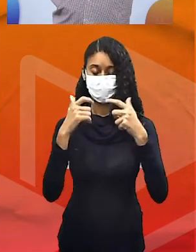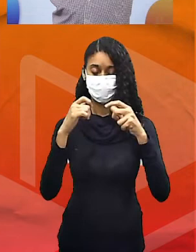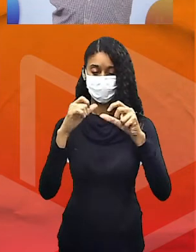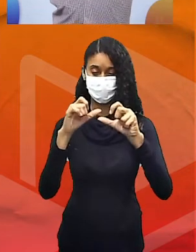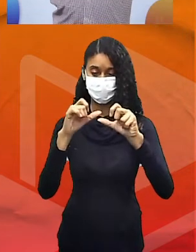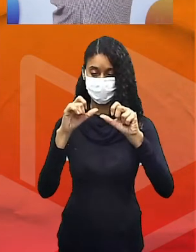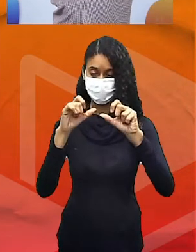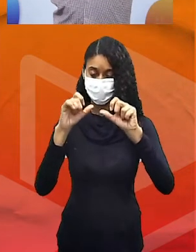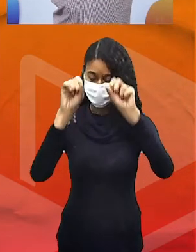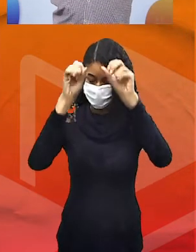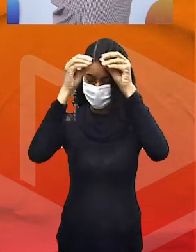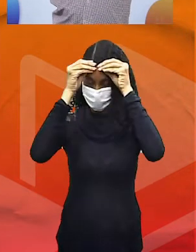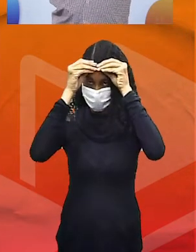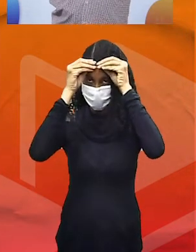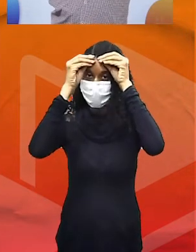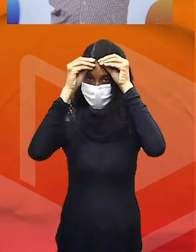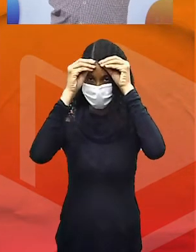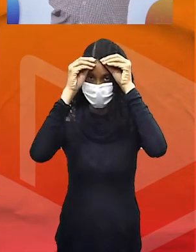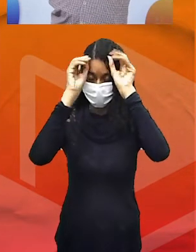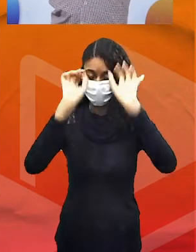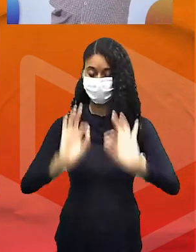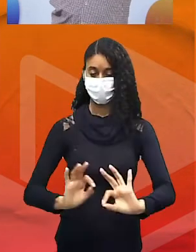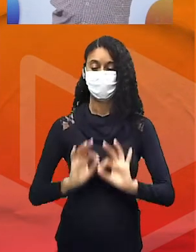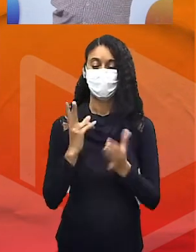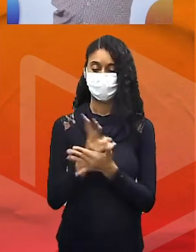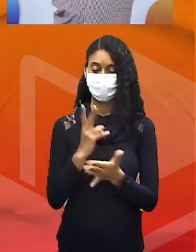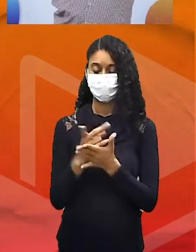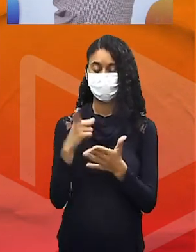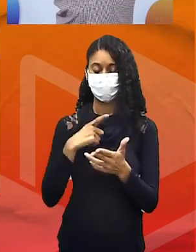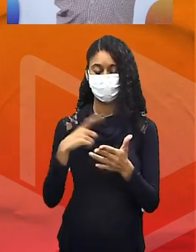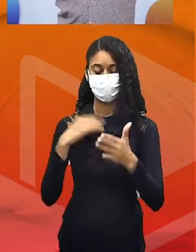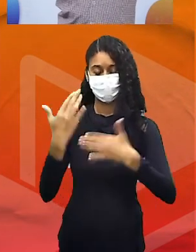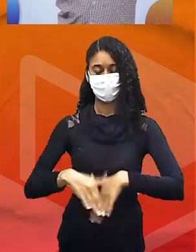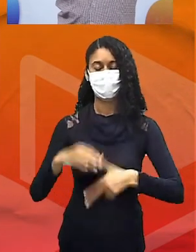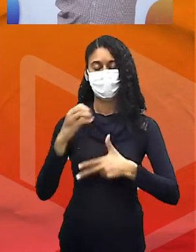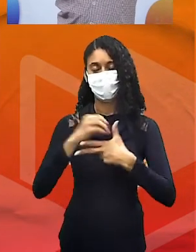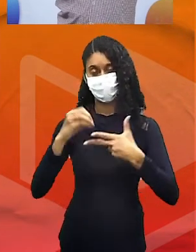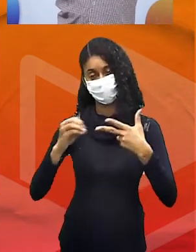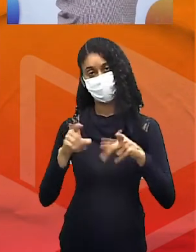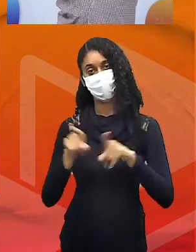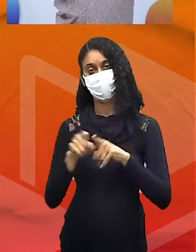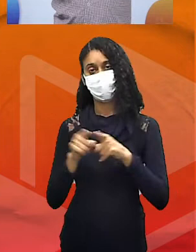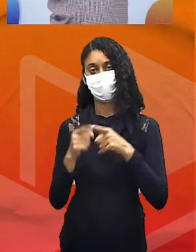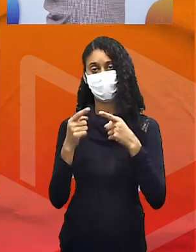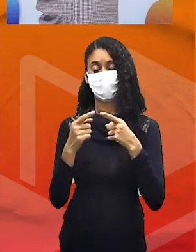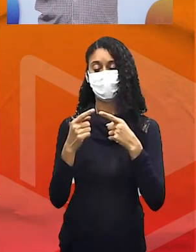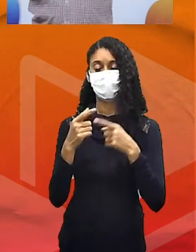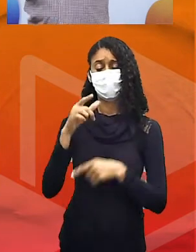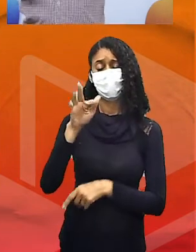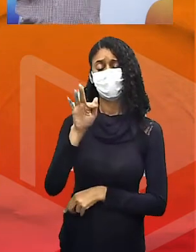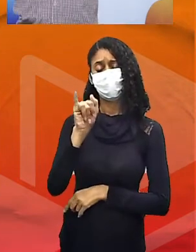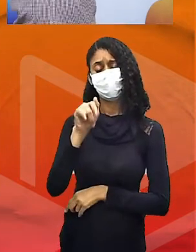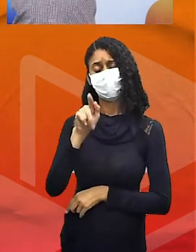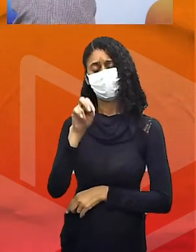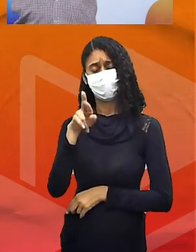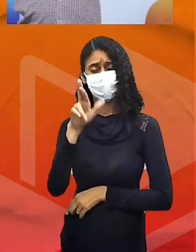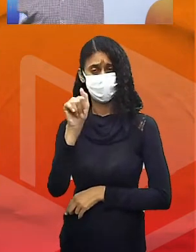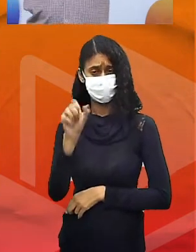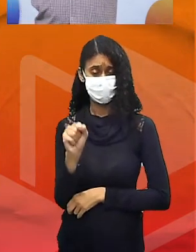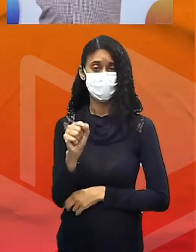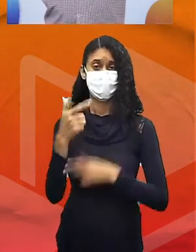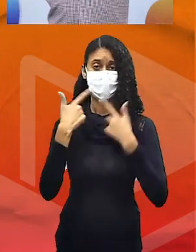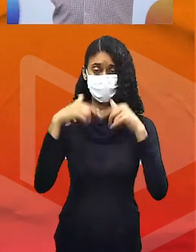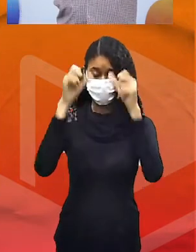você. É frequente na prova do Enem. Como também figura de linguagem. Eu diria que esses cinco assuntos. Então, vamos lá,